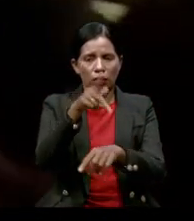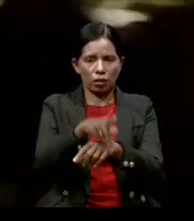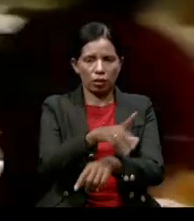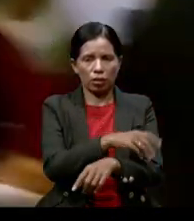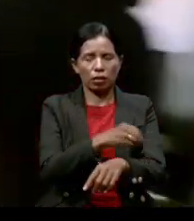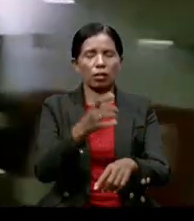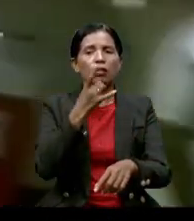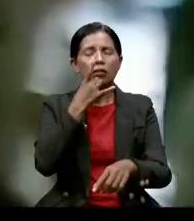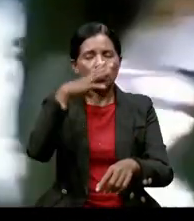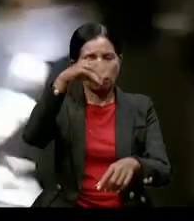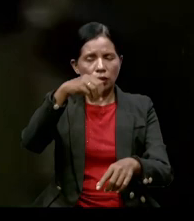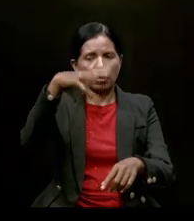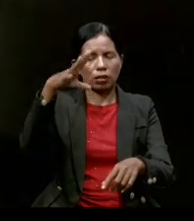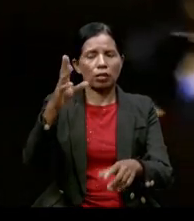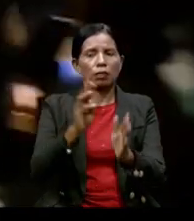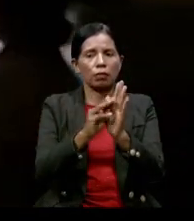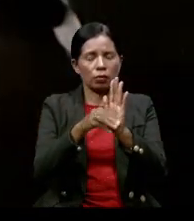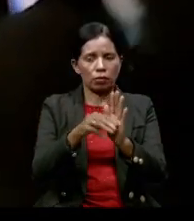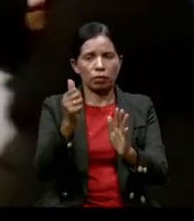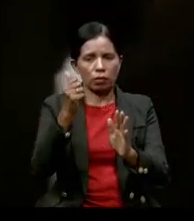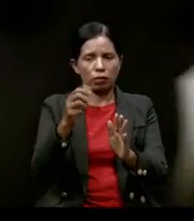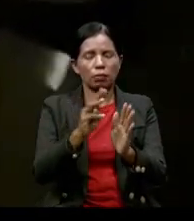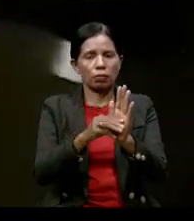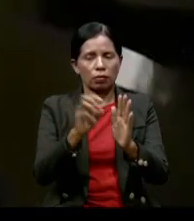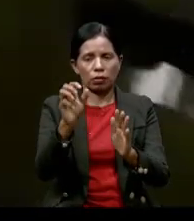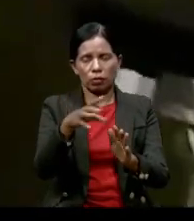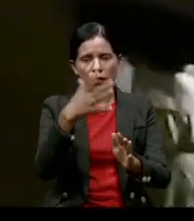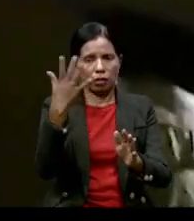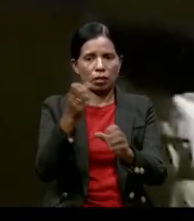e a ANGB, quase minutos alulo, to minutos anulas em lima, o